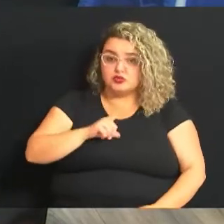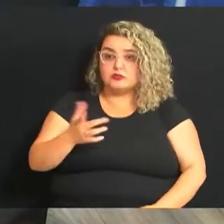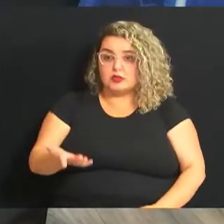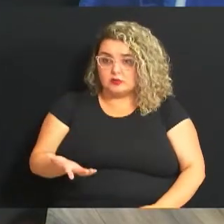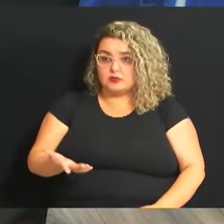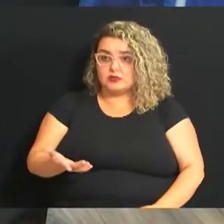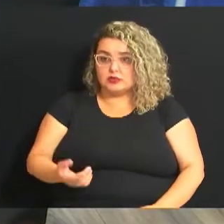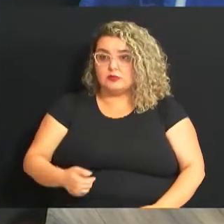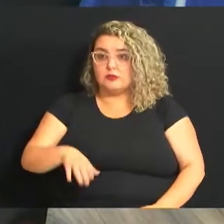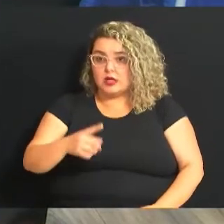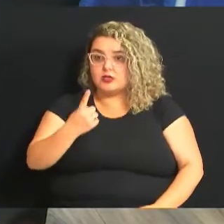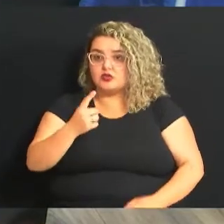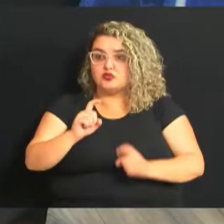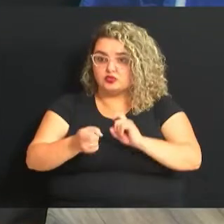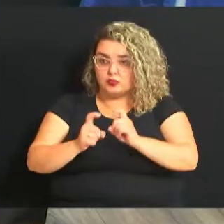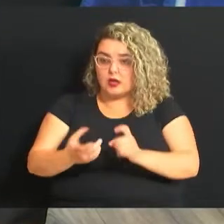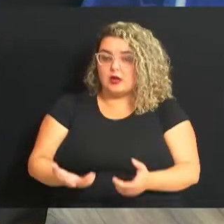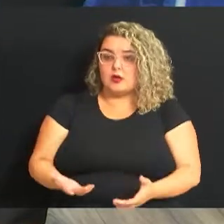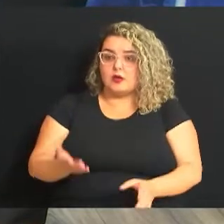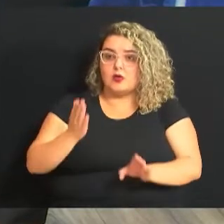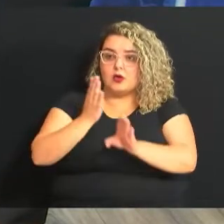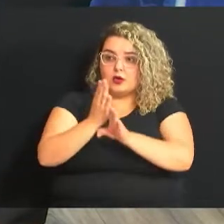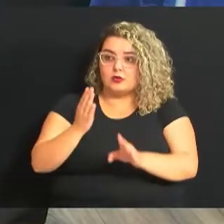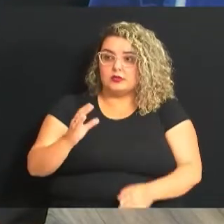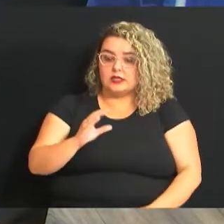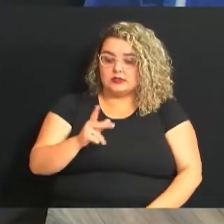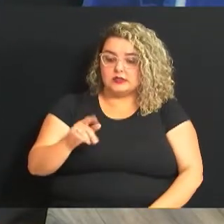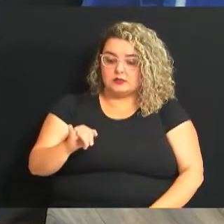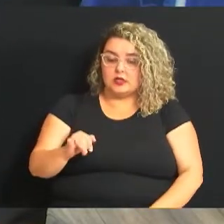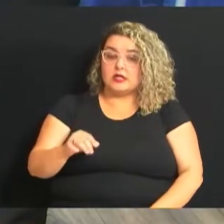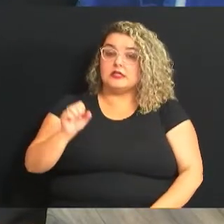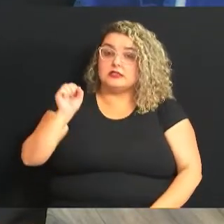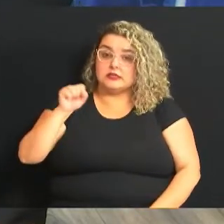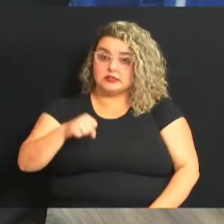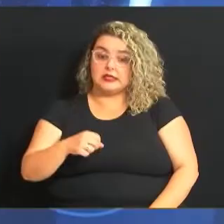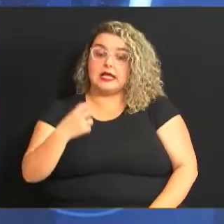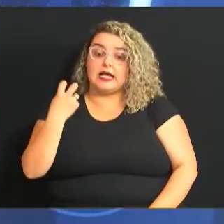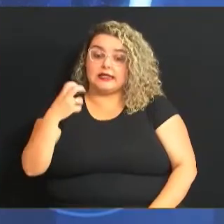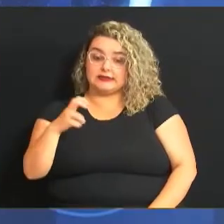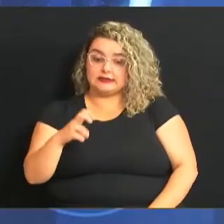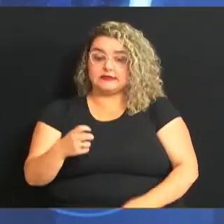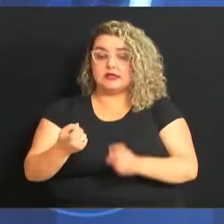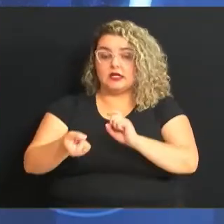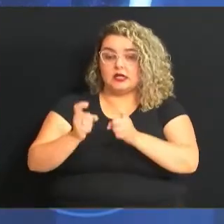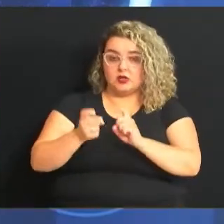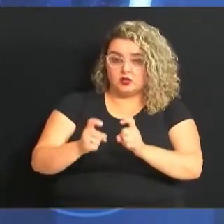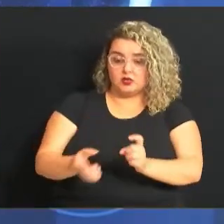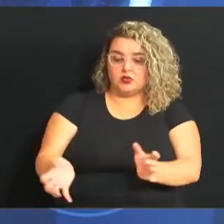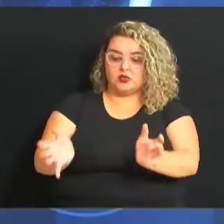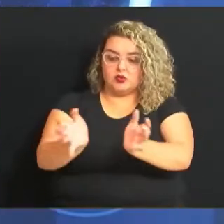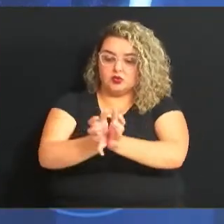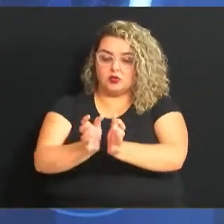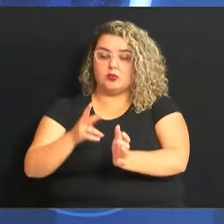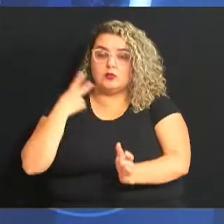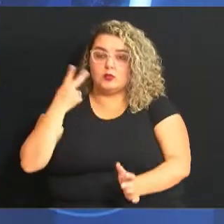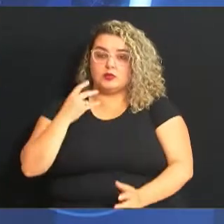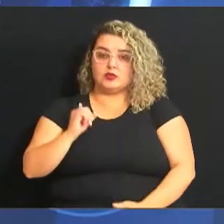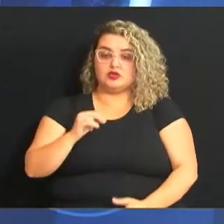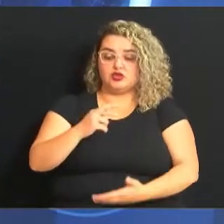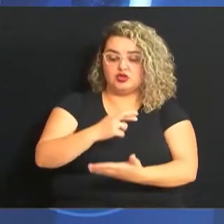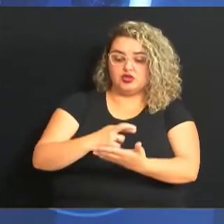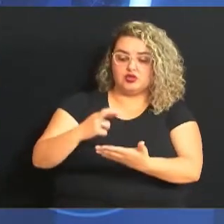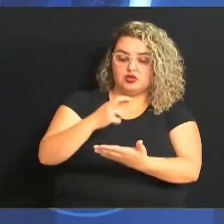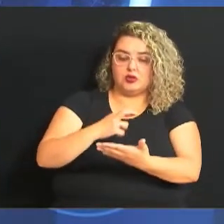uma reunião, mais um encontro da CPI. Foi a 5ª reunião da Comissão Parlamentar de Inquérito que